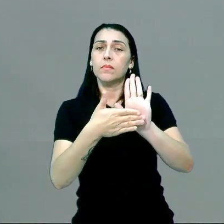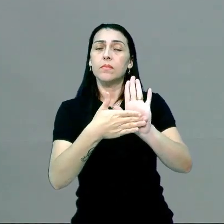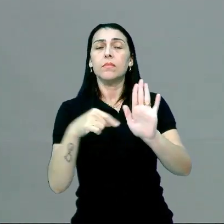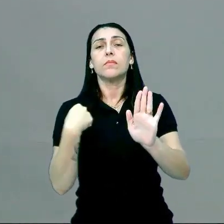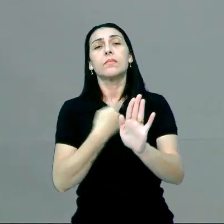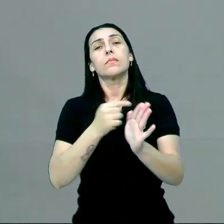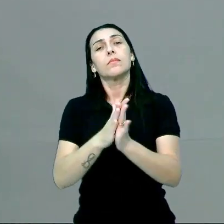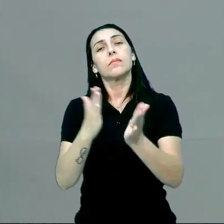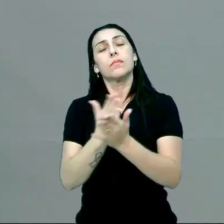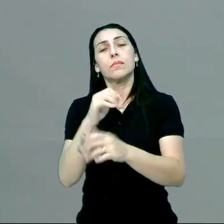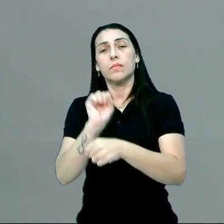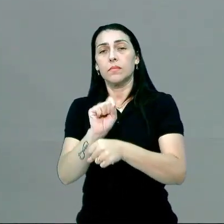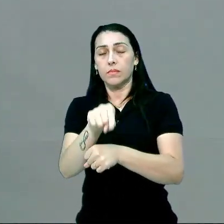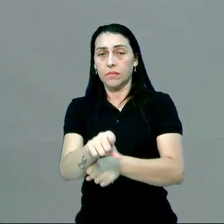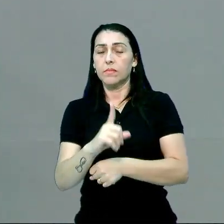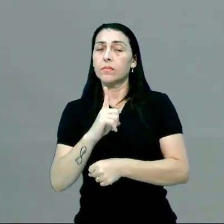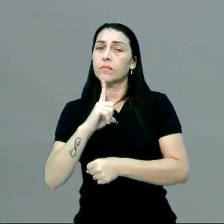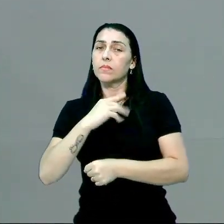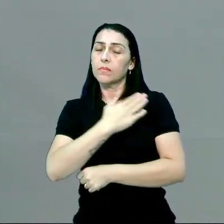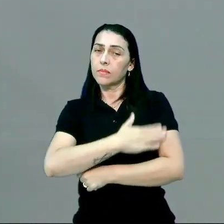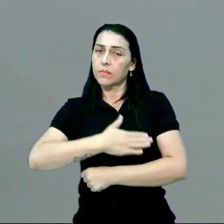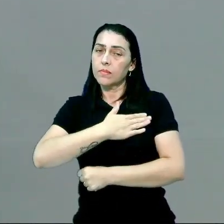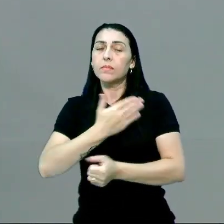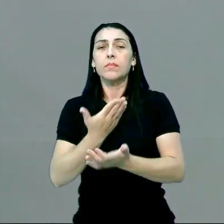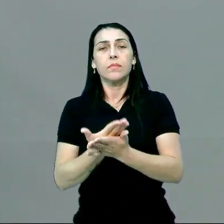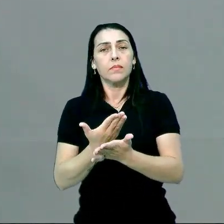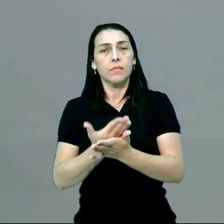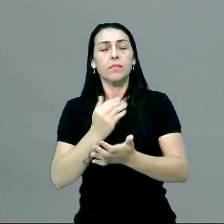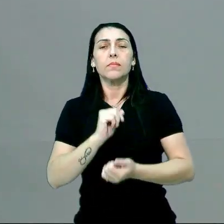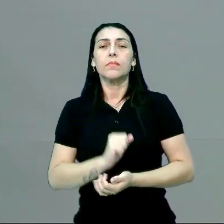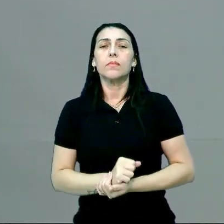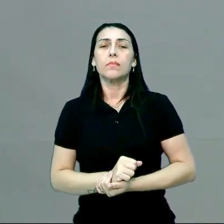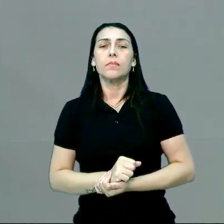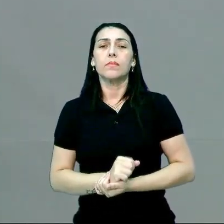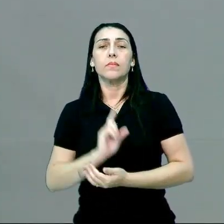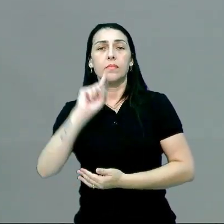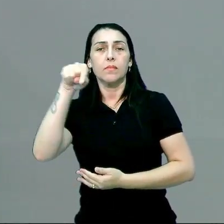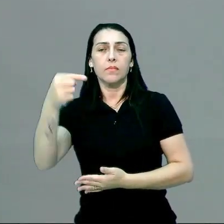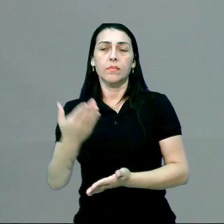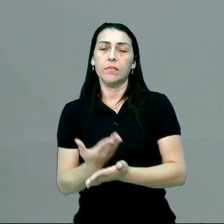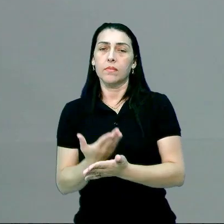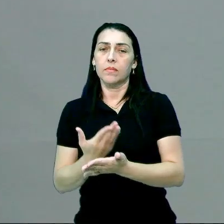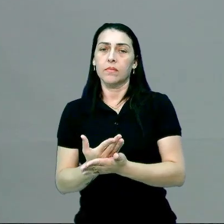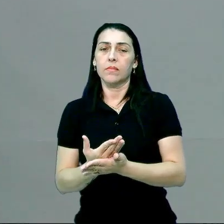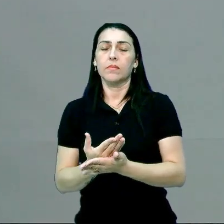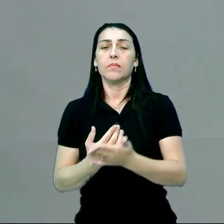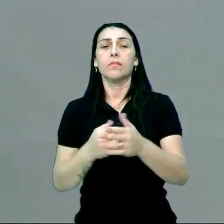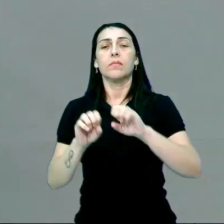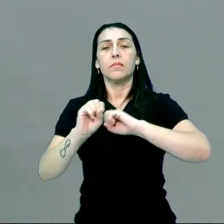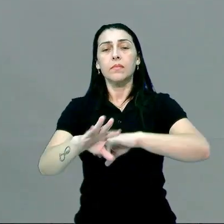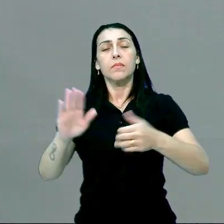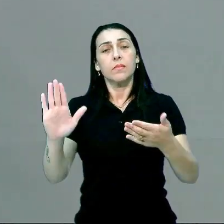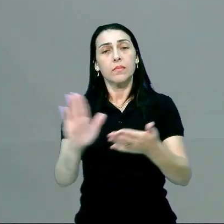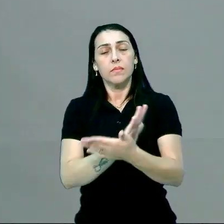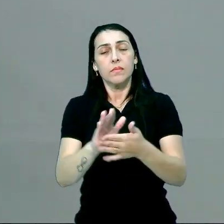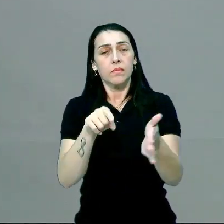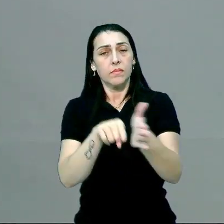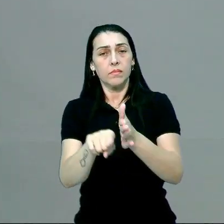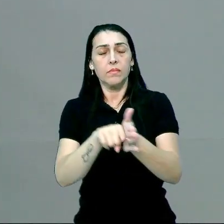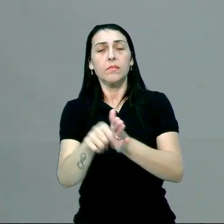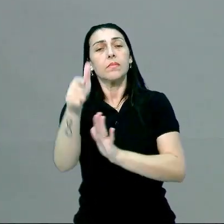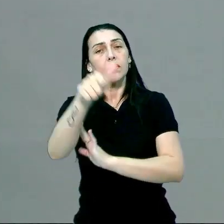nosso livro. Eu espero que vocês tenham gostado da nossa aula. E nas próximas aulas nós iremos trabalhar algumas